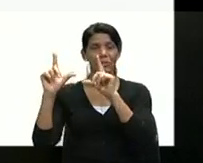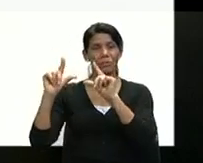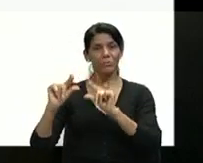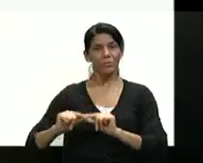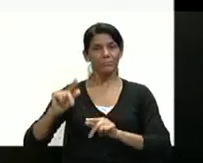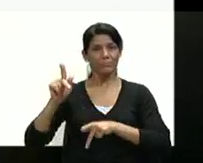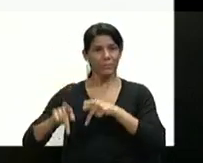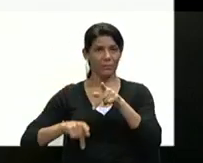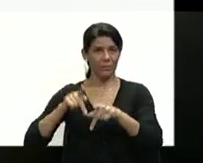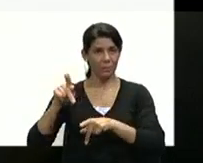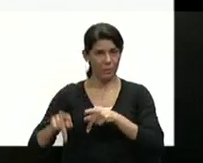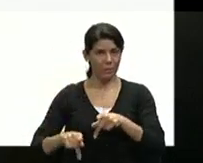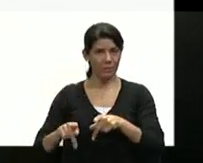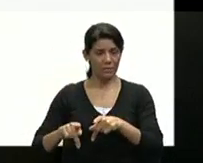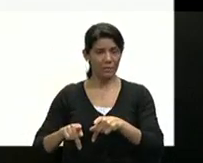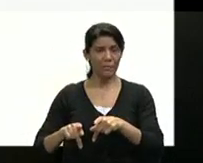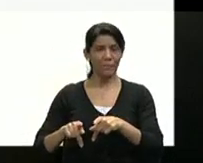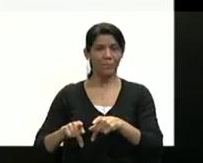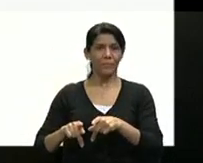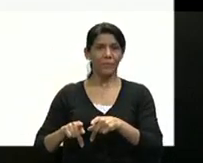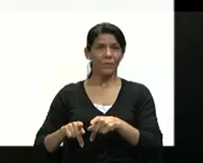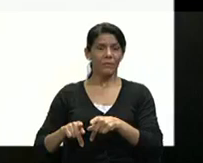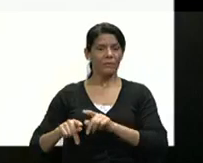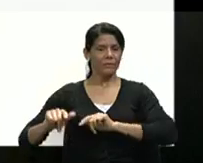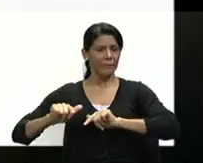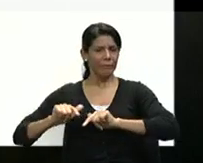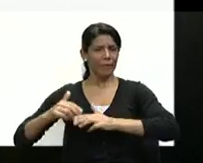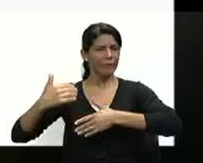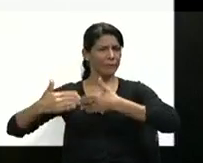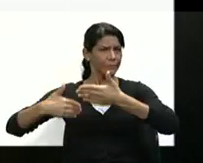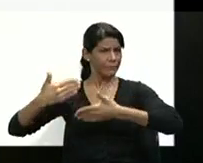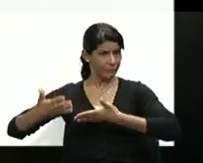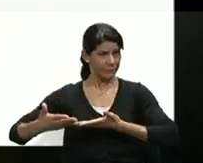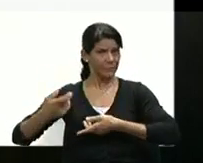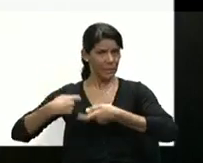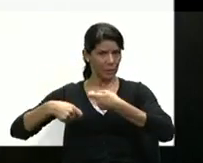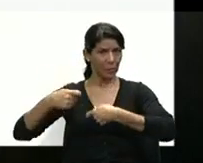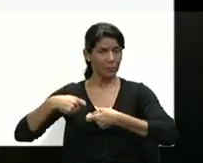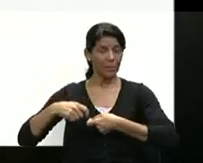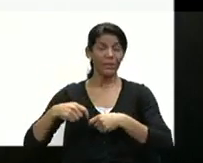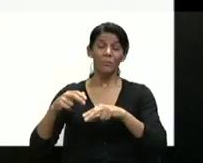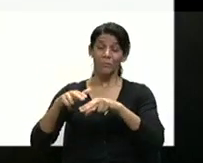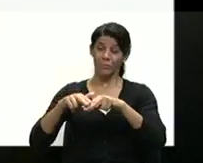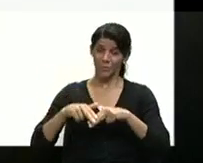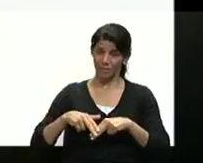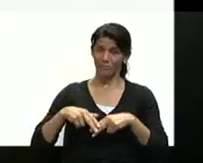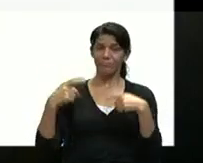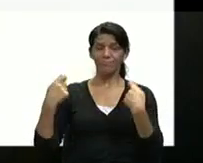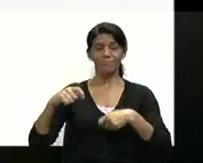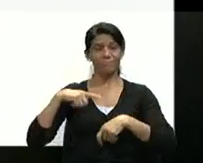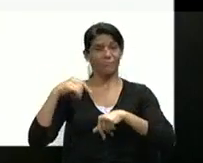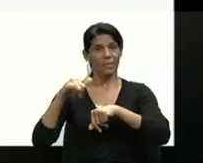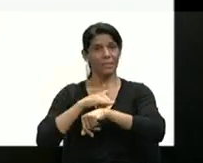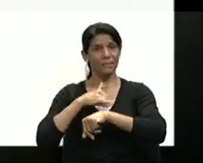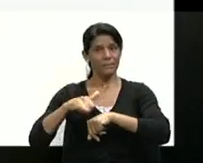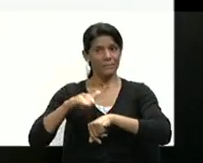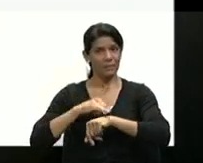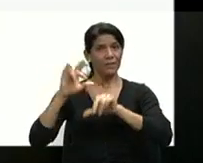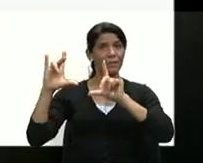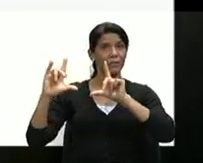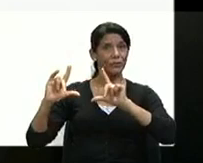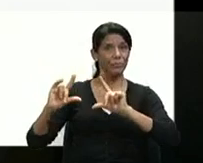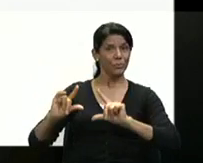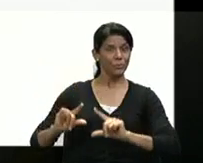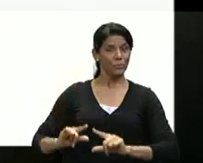da população economicamente ativa. Com isso, nós precisamos estabelecer estratégias que diminuam